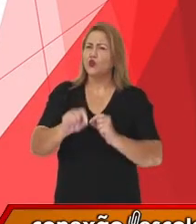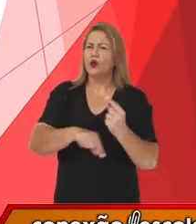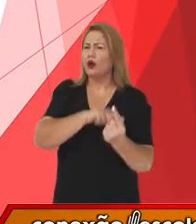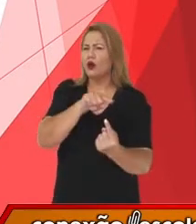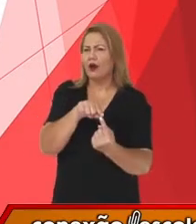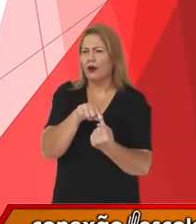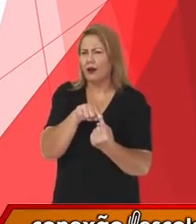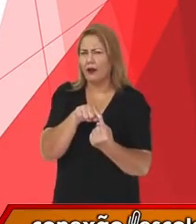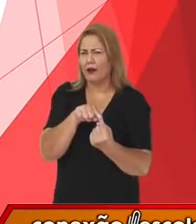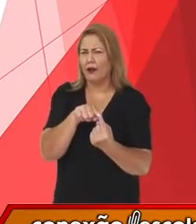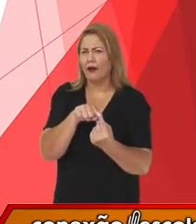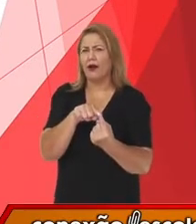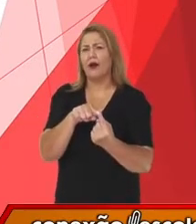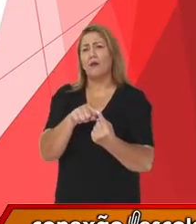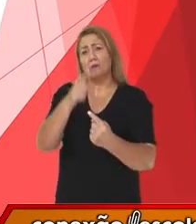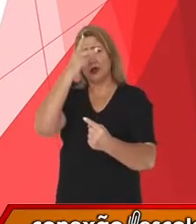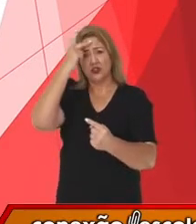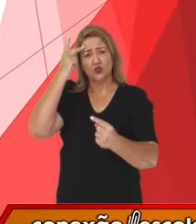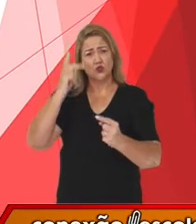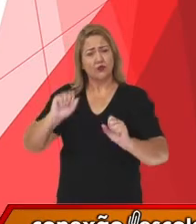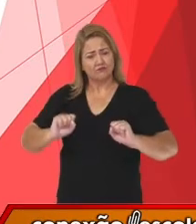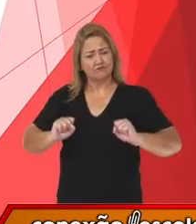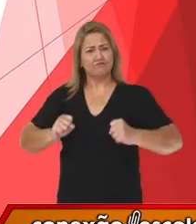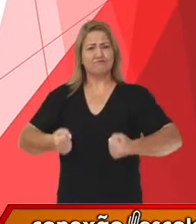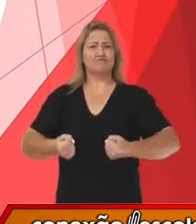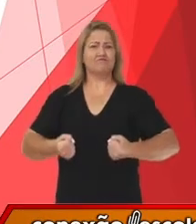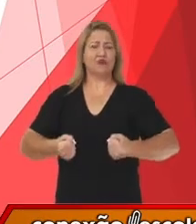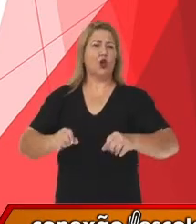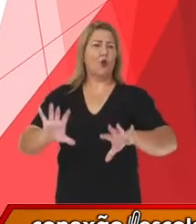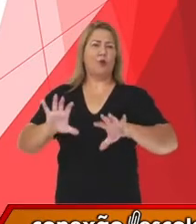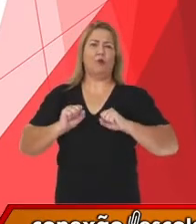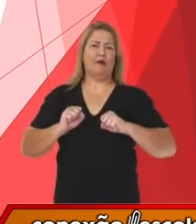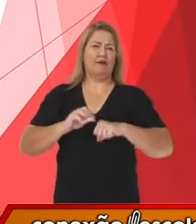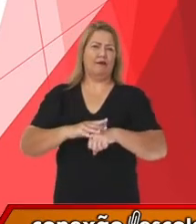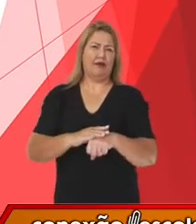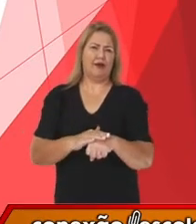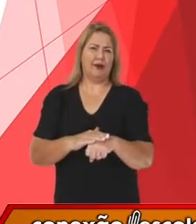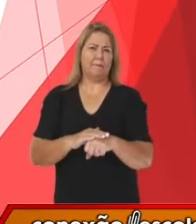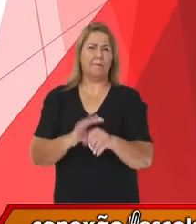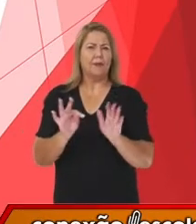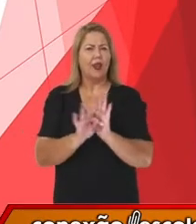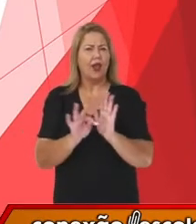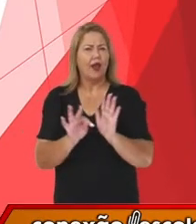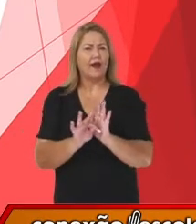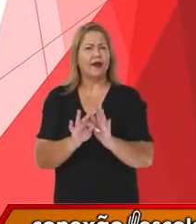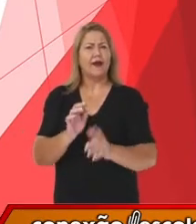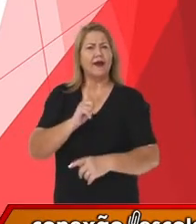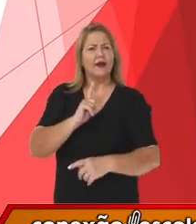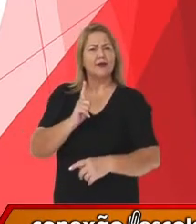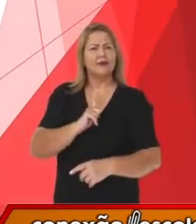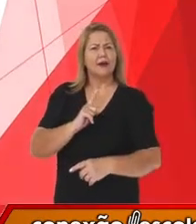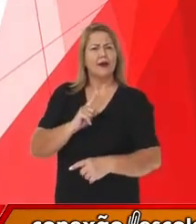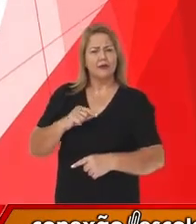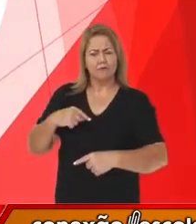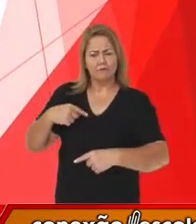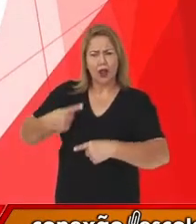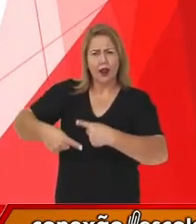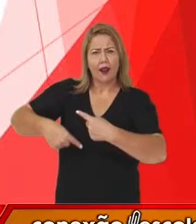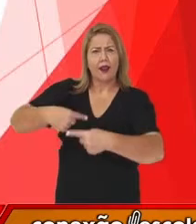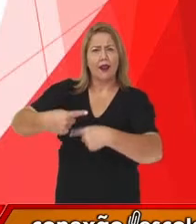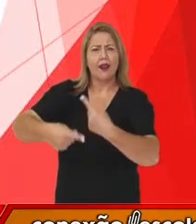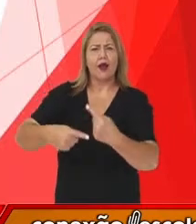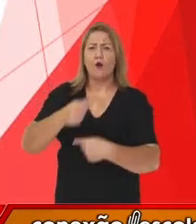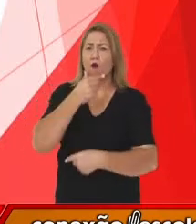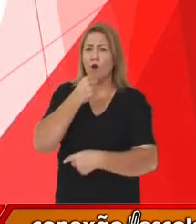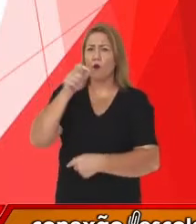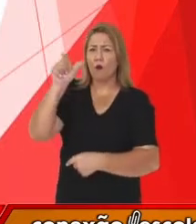objetivo tornar uma pessoa imune à doença. Essas técnicas inspiraram, de certa forma, um cientista